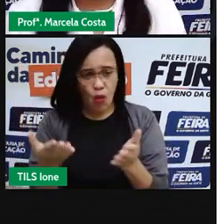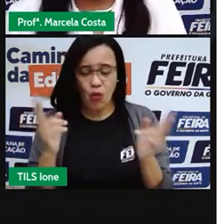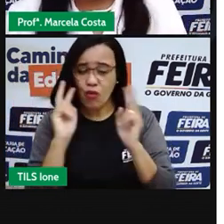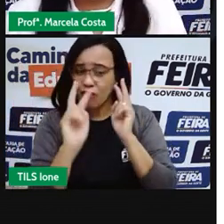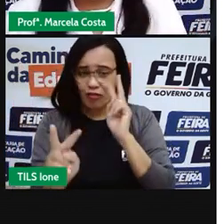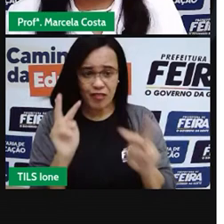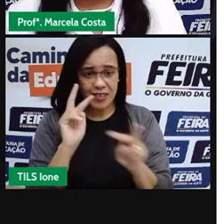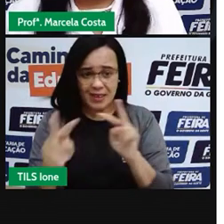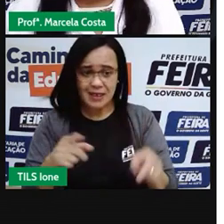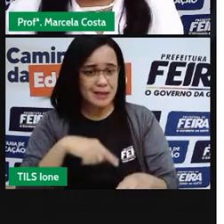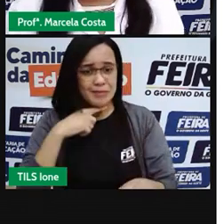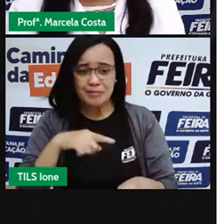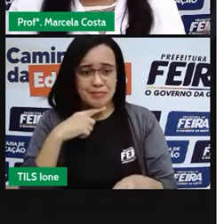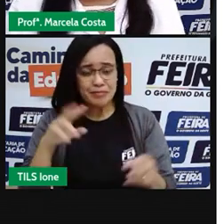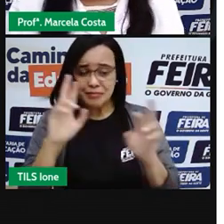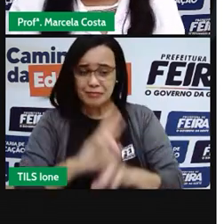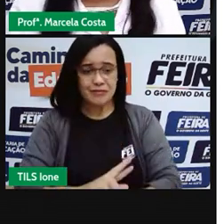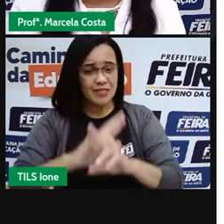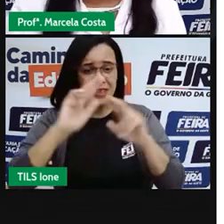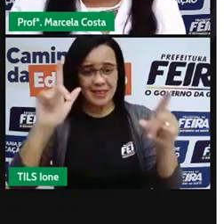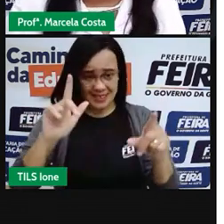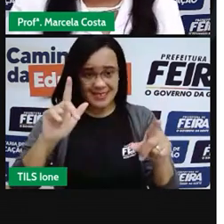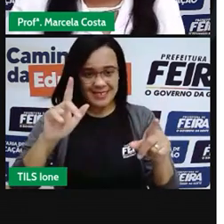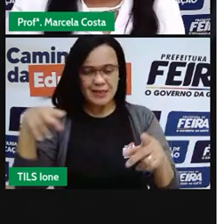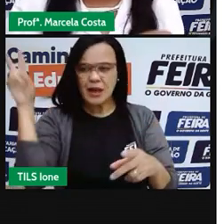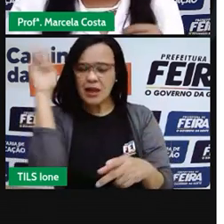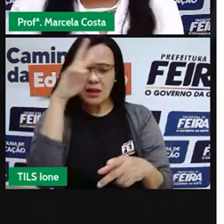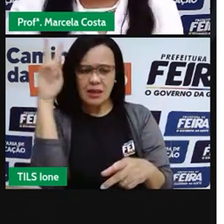mais atuais. Ela